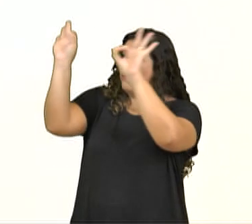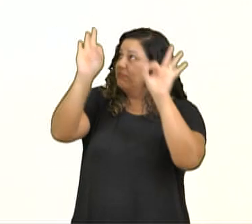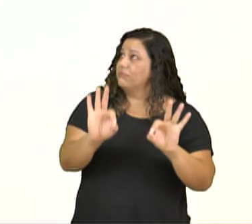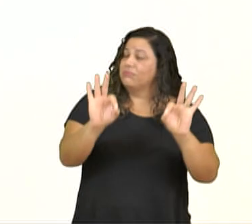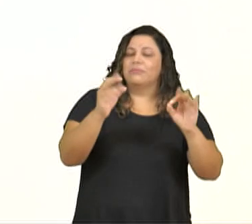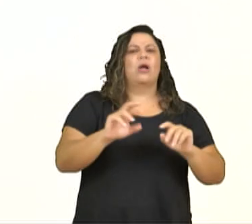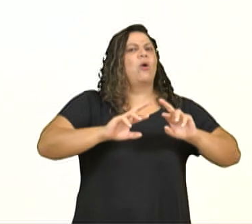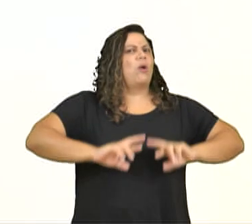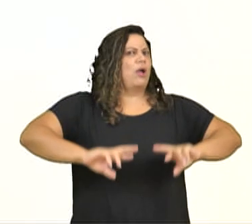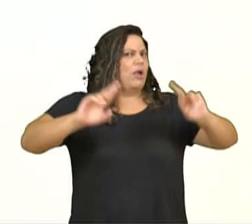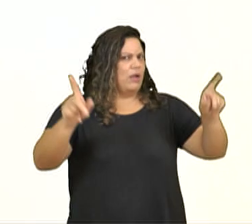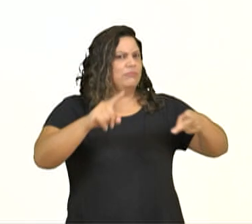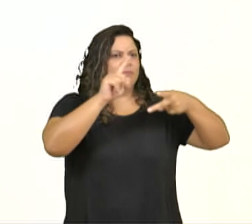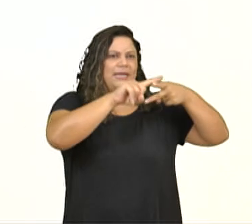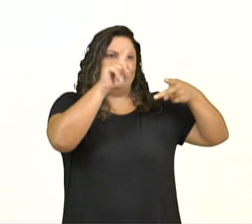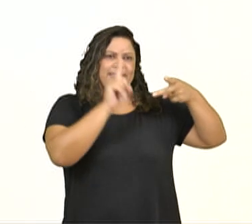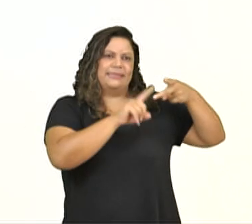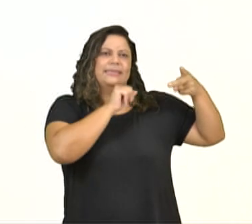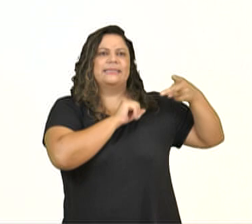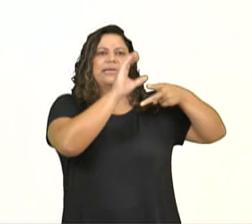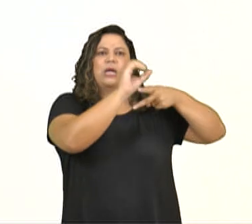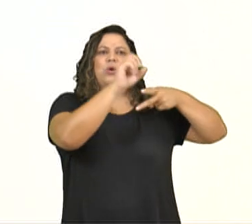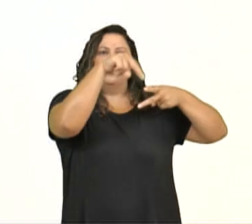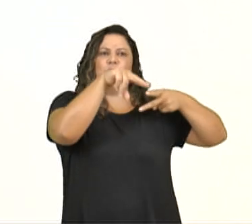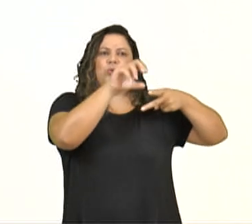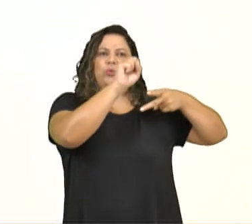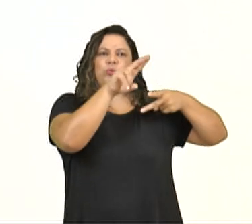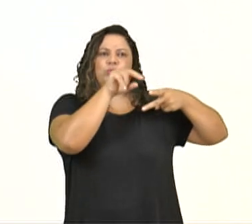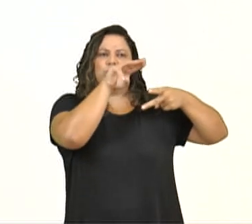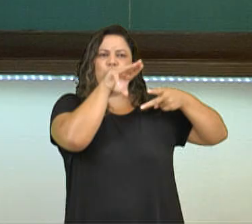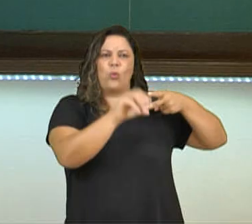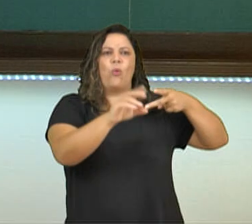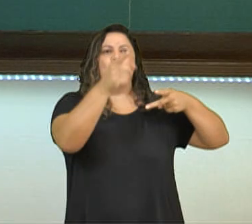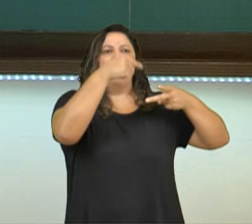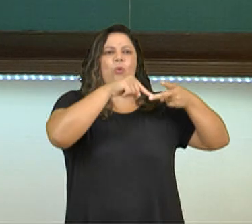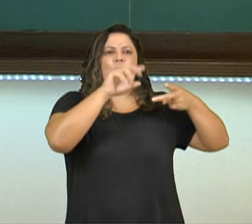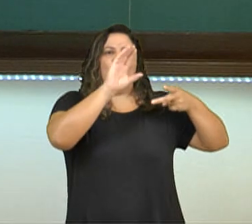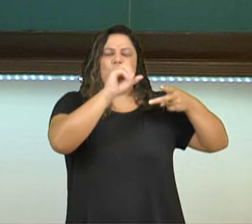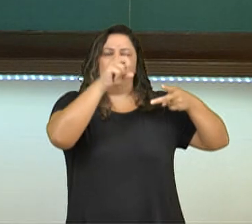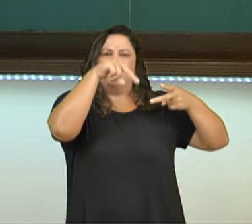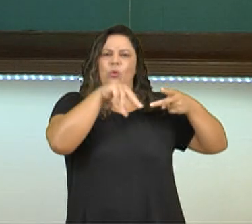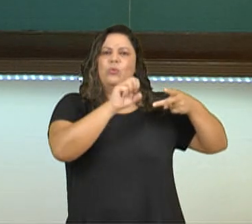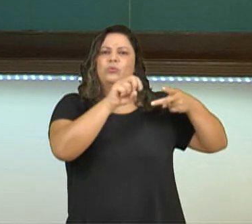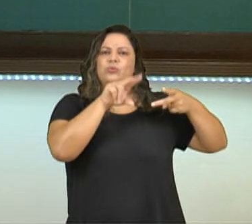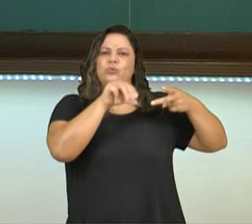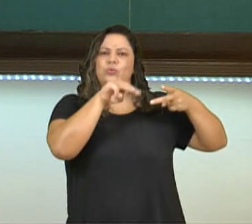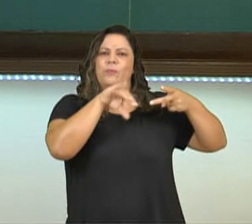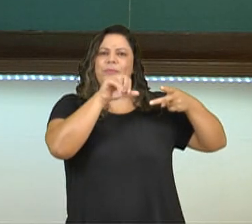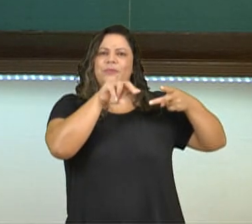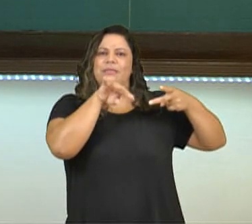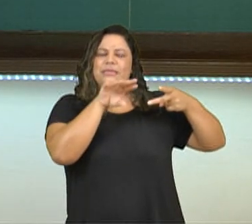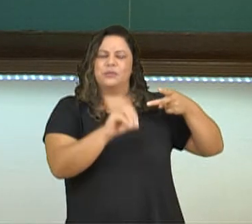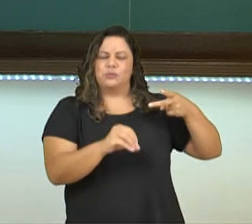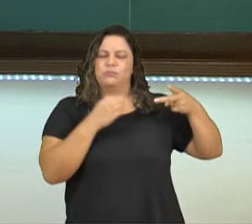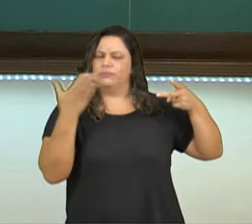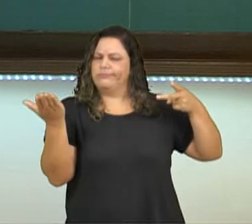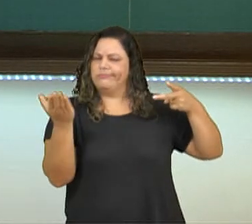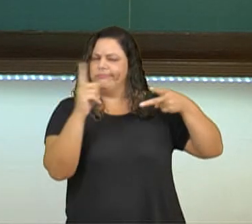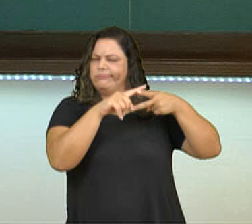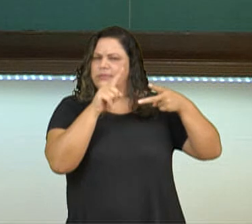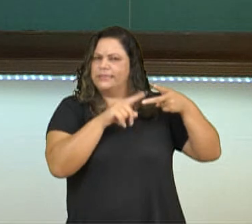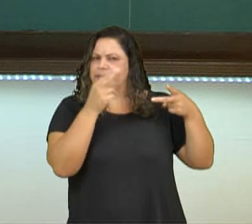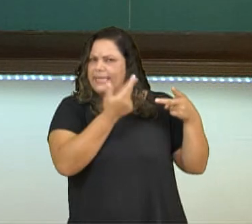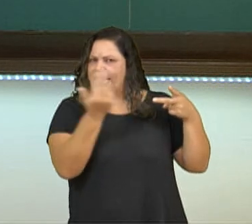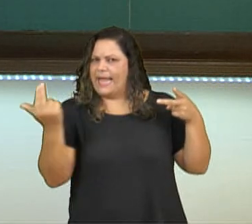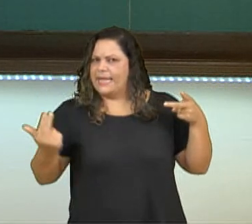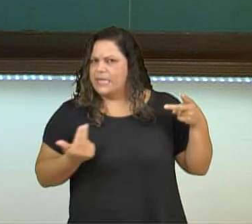diferença entre consumo e consumismo? Justamente para a gente se perguntar se o ato de consumir e o